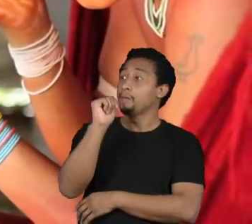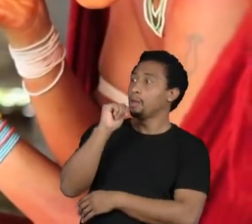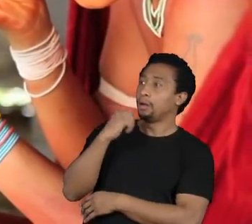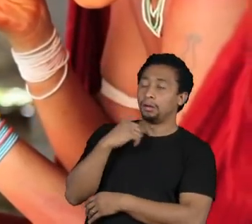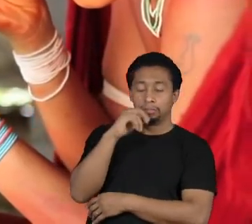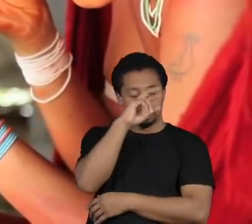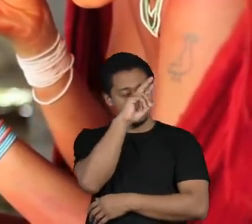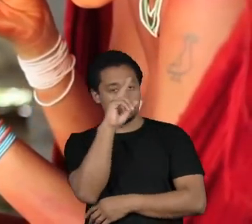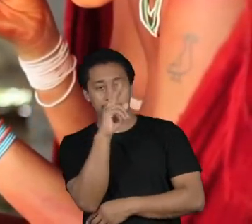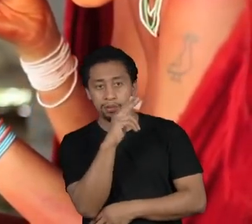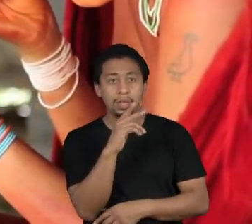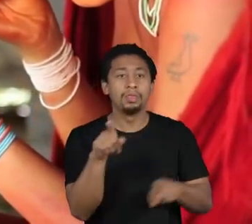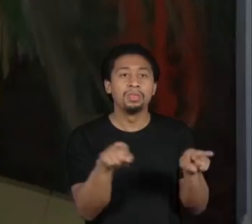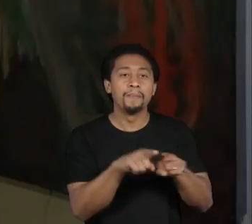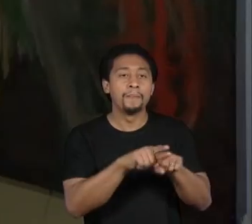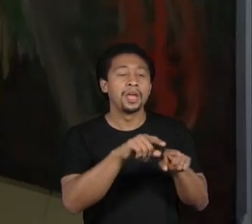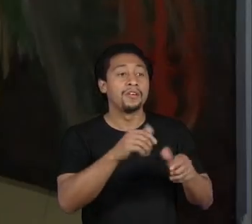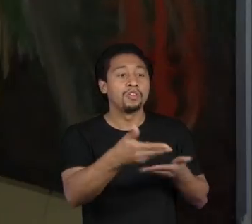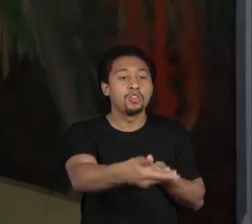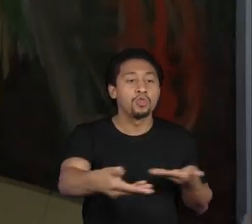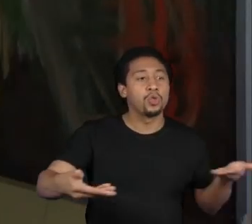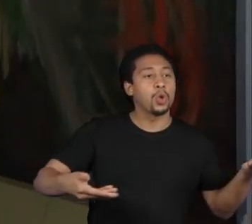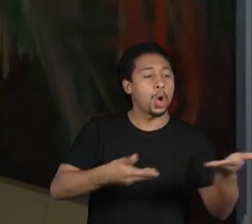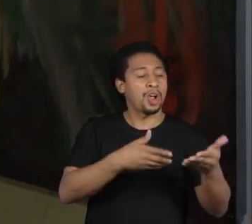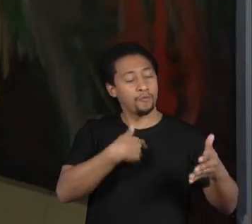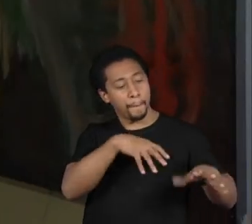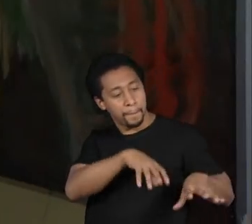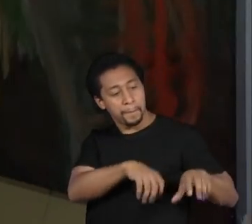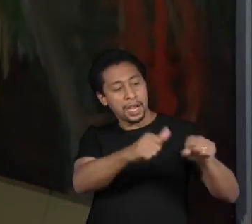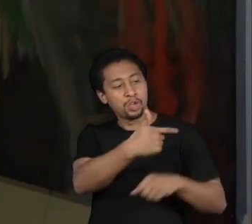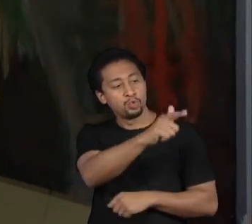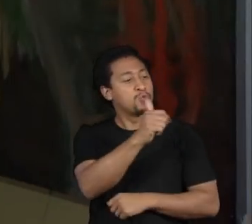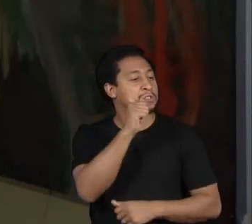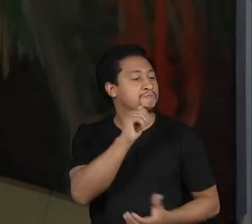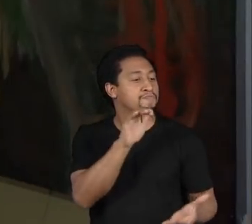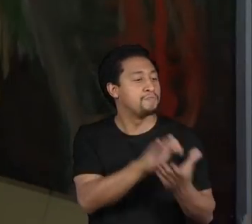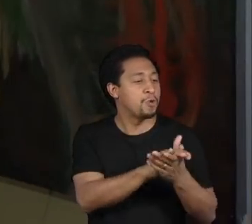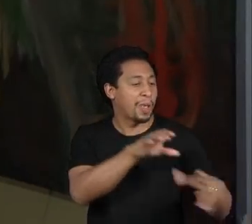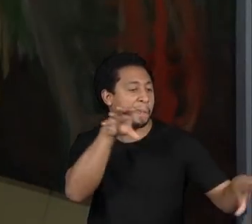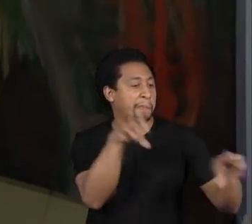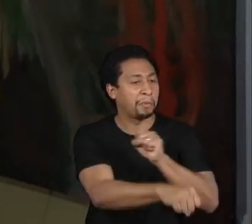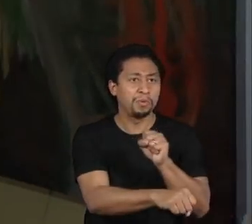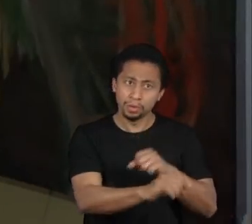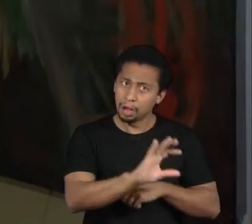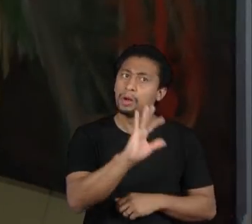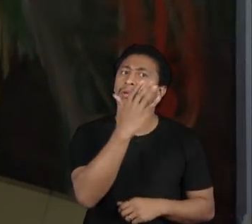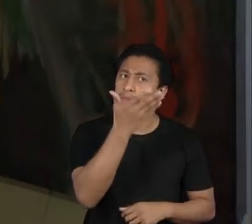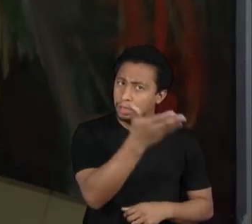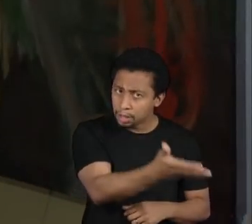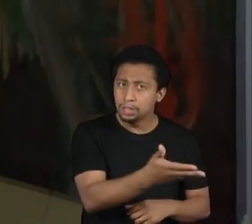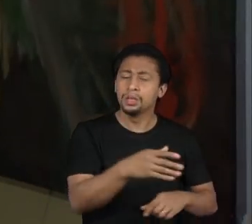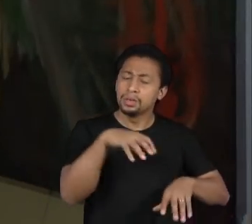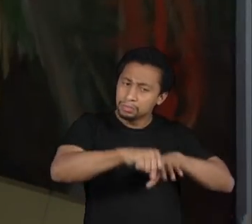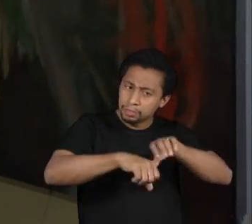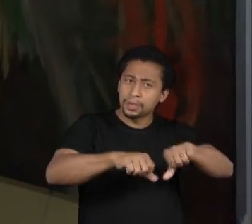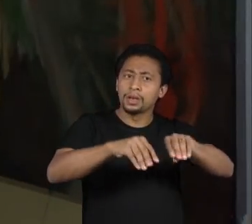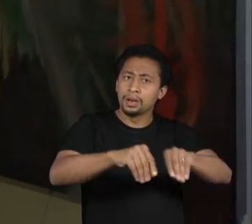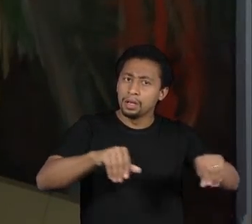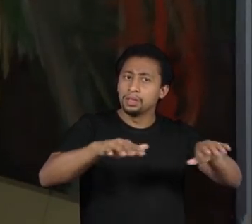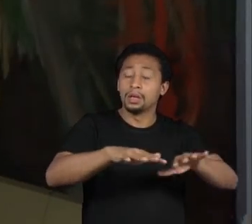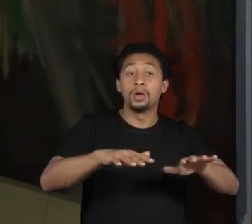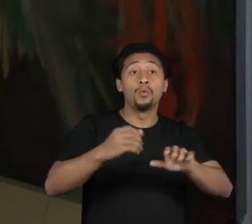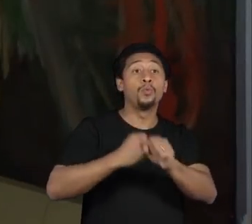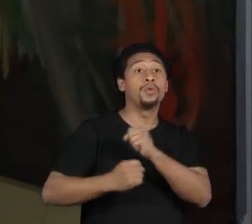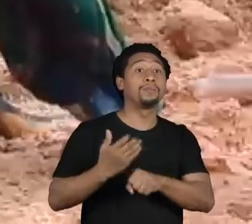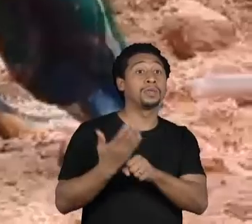sexo. Isso para mim é horrível. Criminosos que fogem da cadeia invadem nossa terra. Ano passado morreram 2